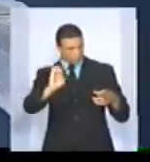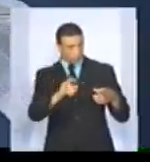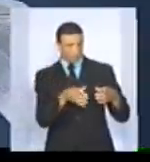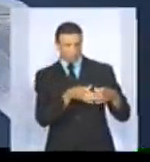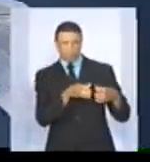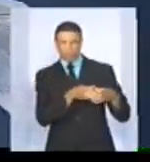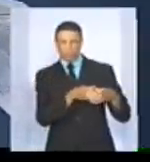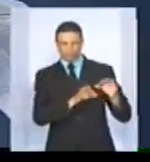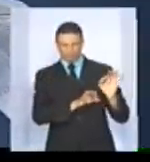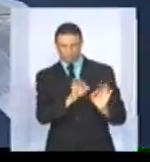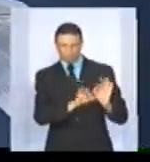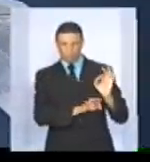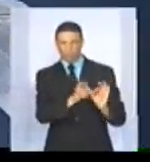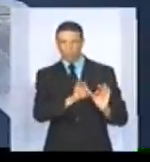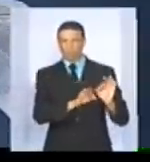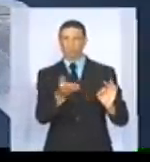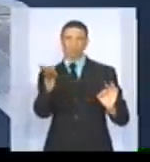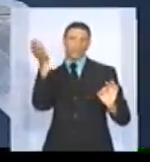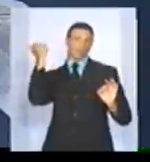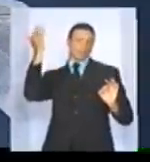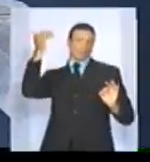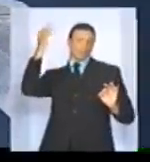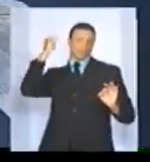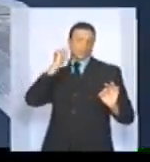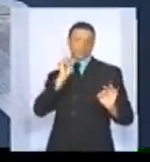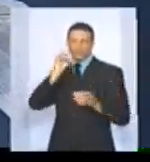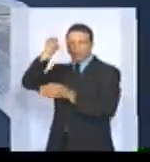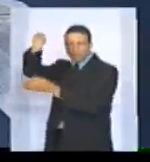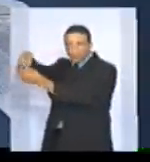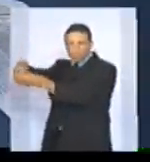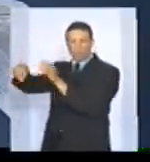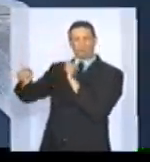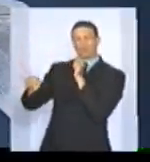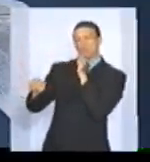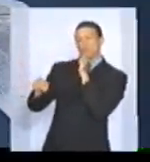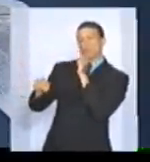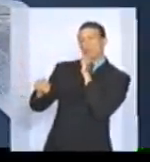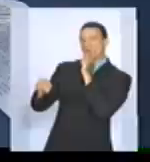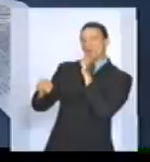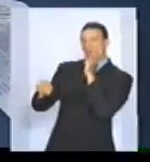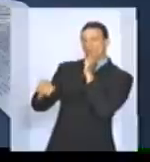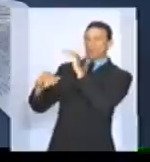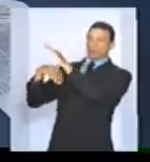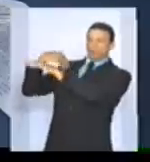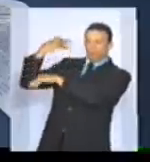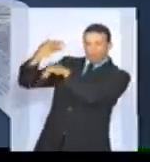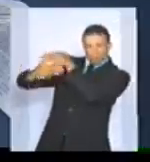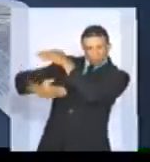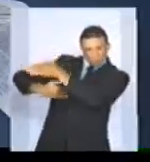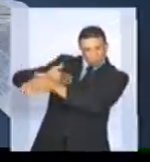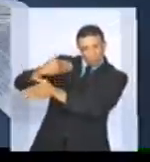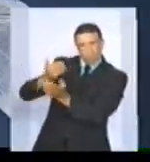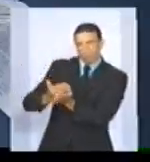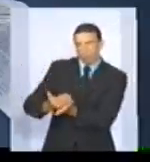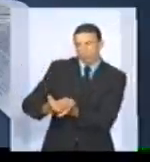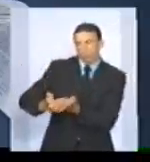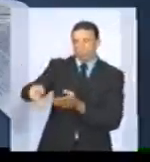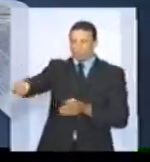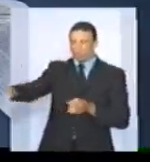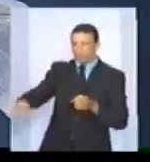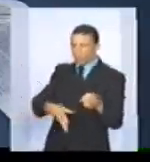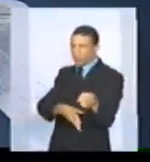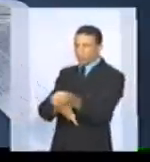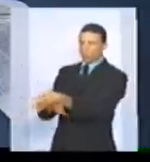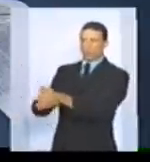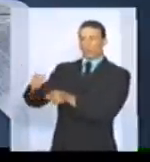a respeito do serviço que anteriormente não se inseria no rol de atribuições da agência constitui, ao nosso ver, uma inovação que deve